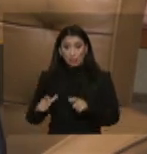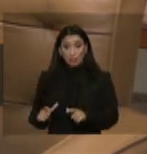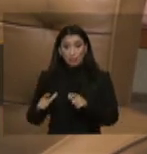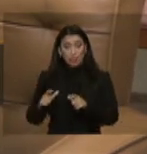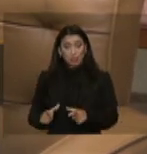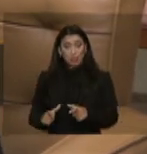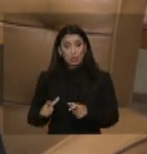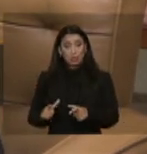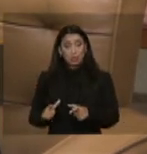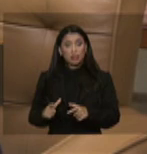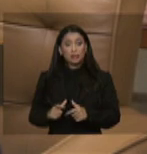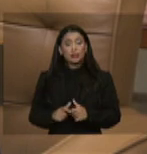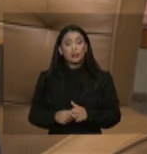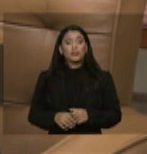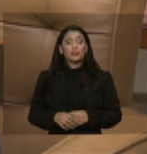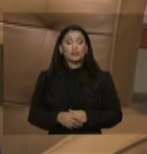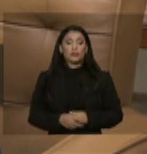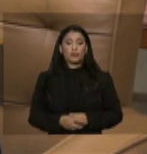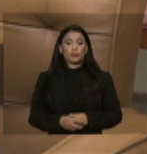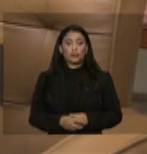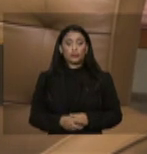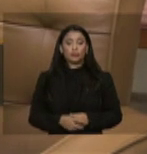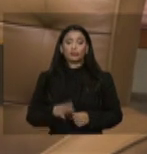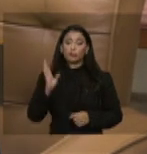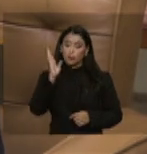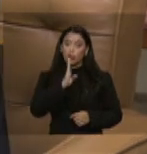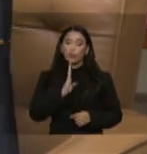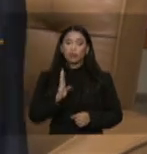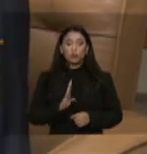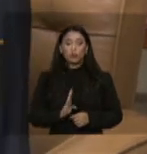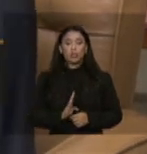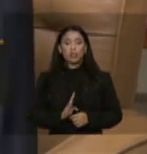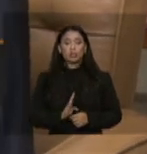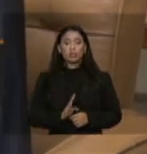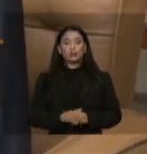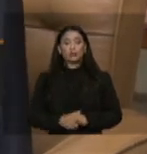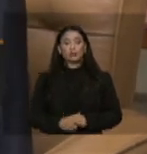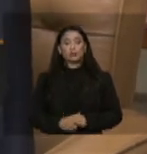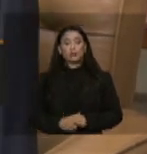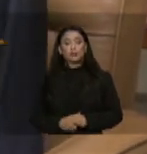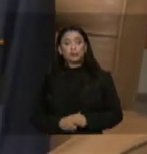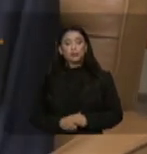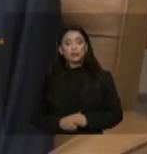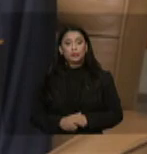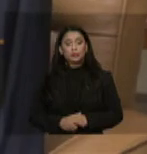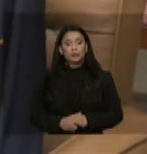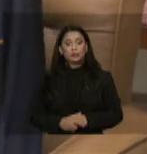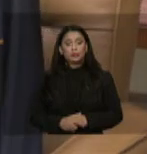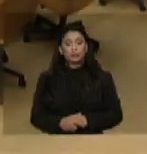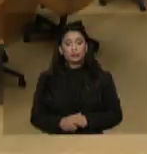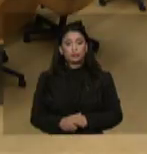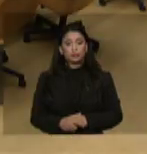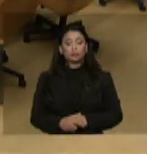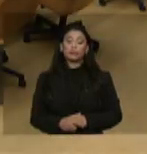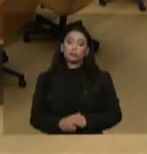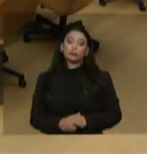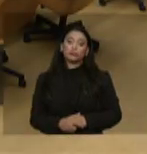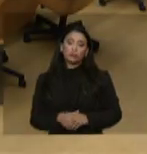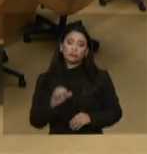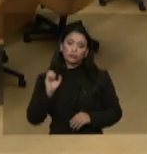chamado espaço nacional ou do território dentro de uma concepção jurídica é exatamente